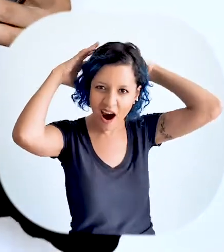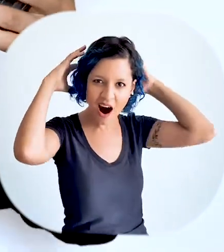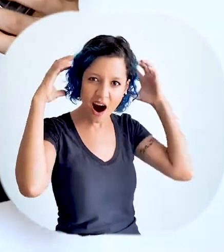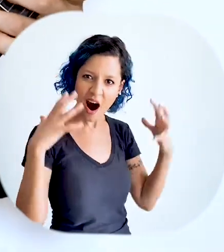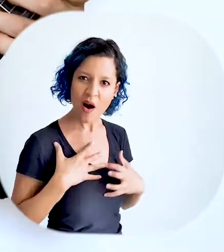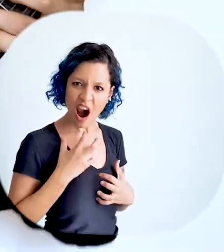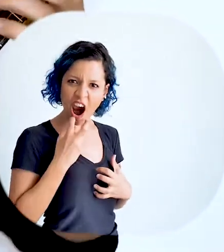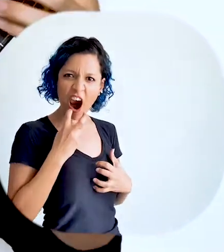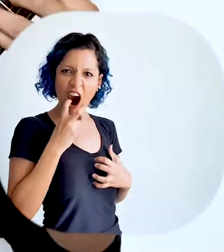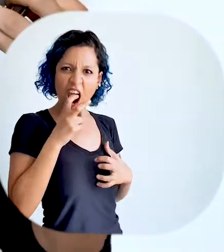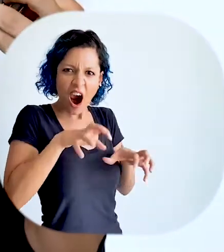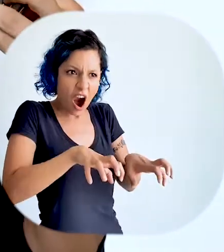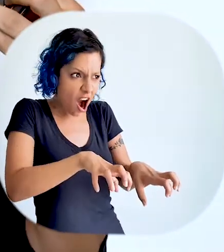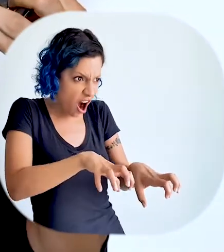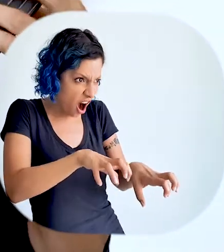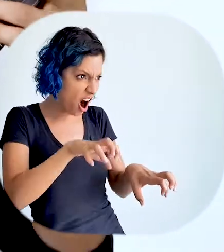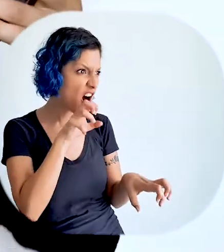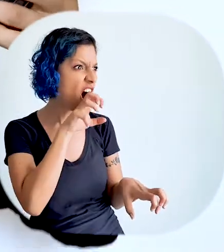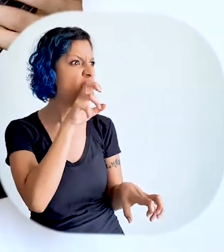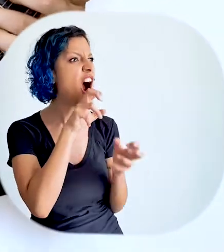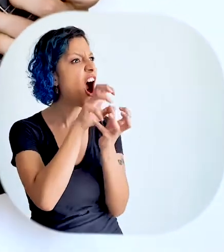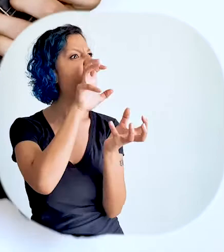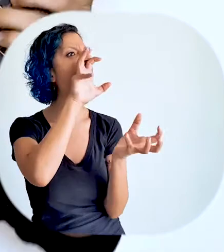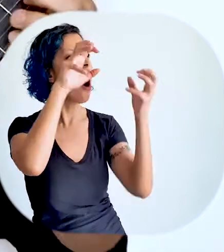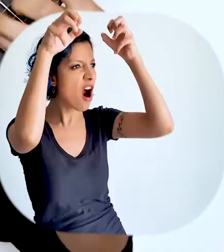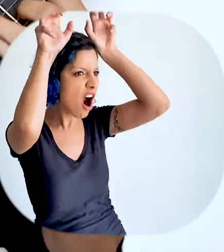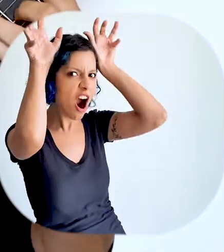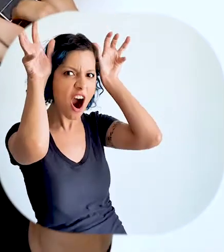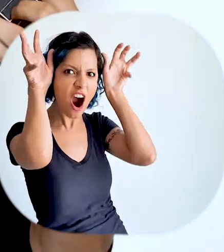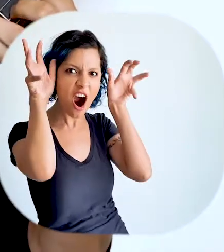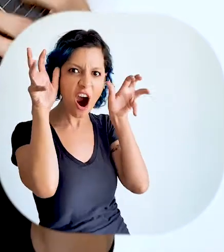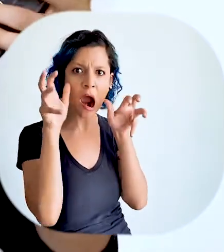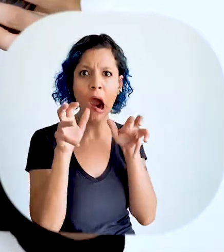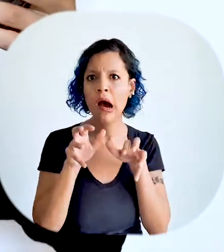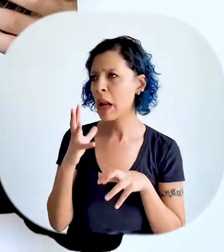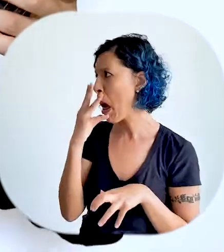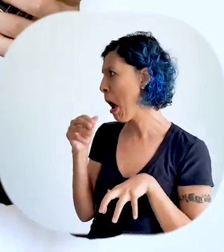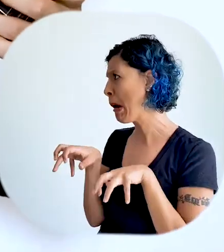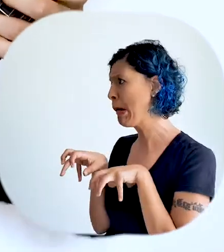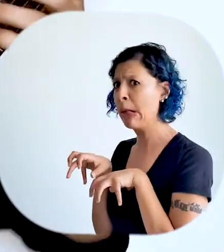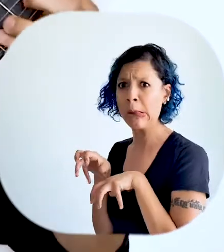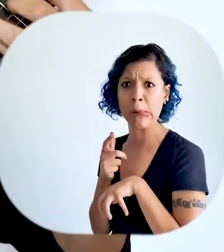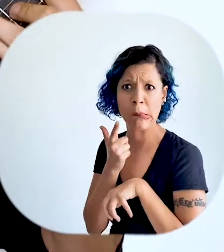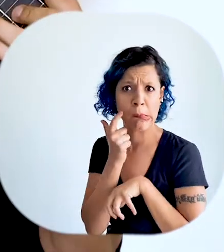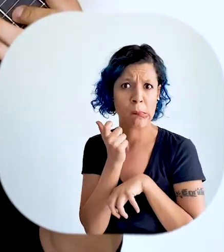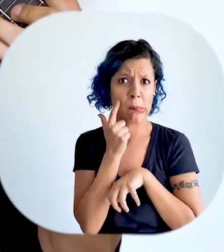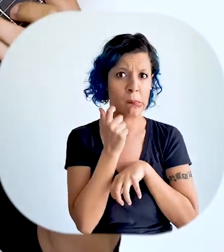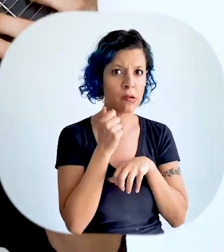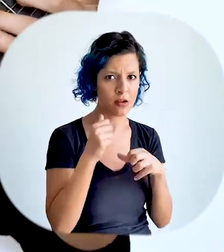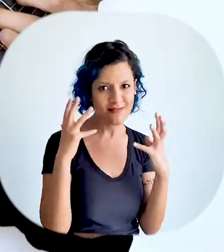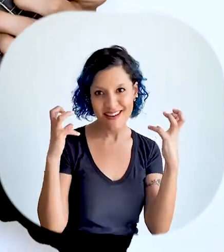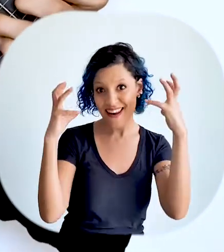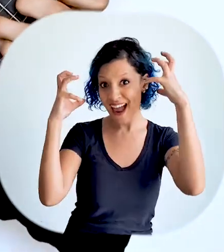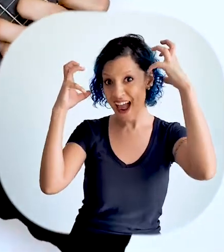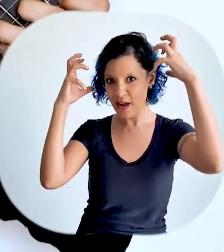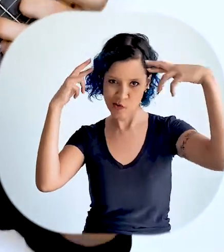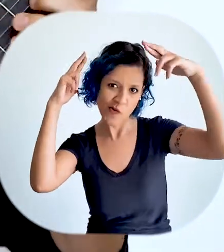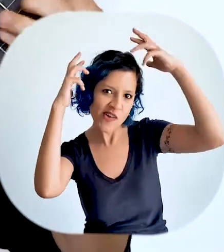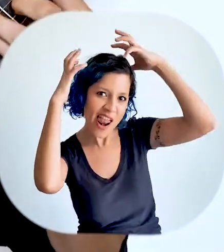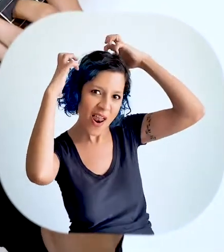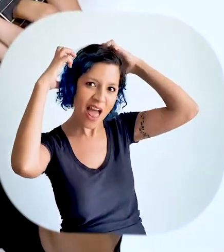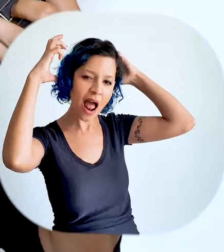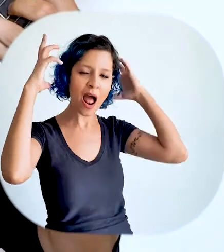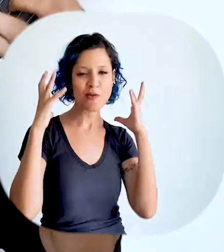de aço, faz lobo chorar. Leonardo, Bernardo, Leonardo,